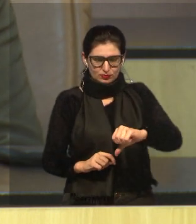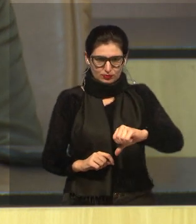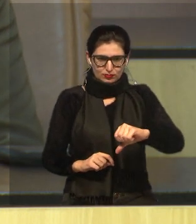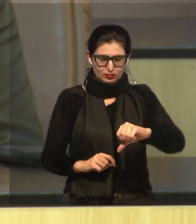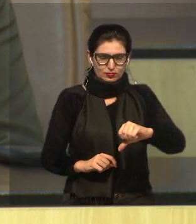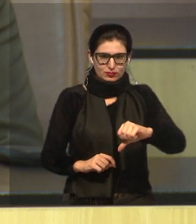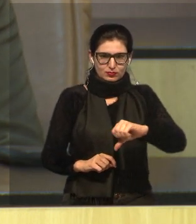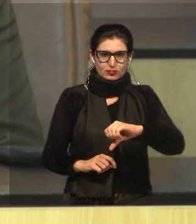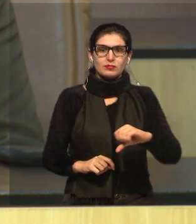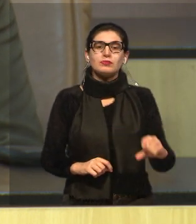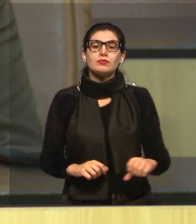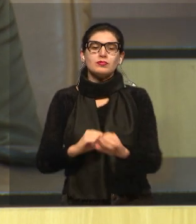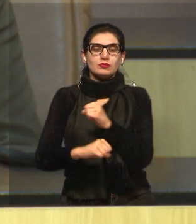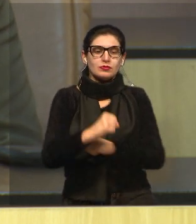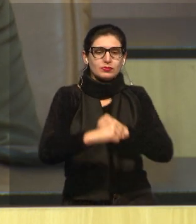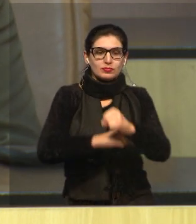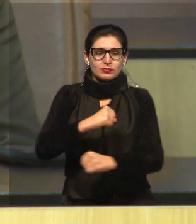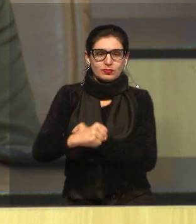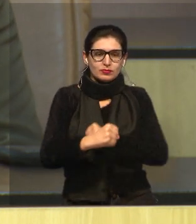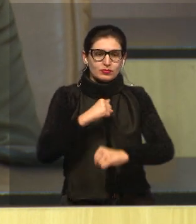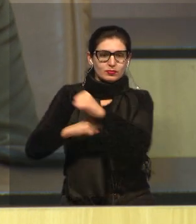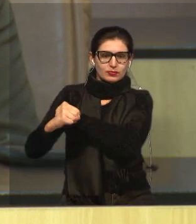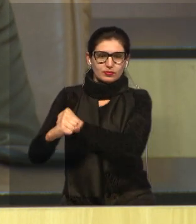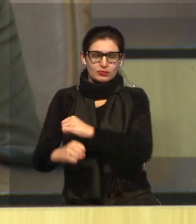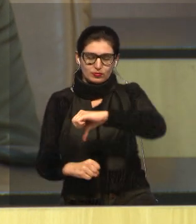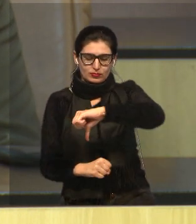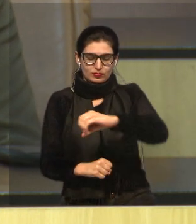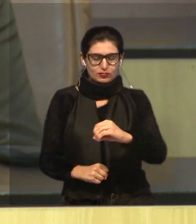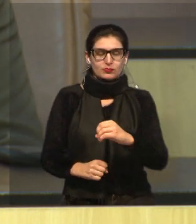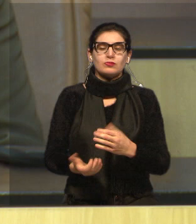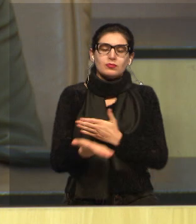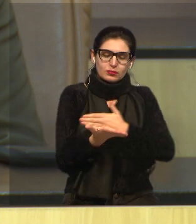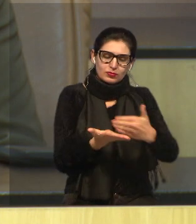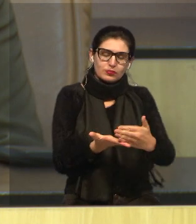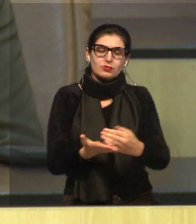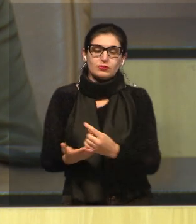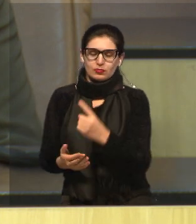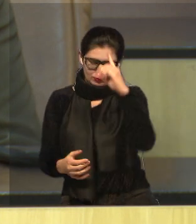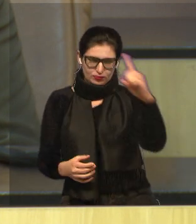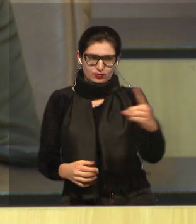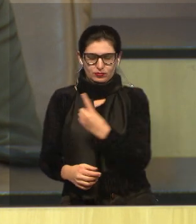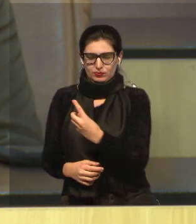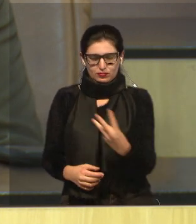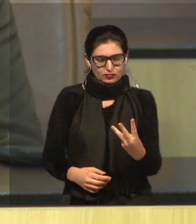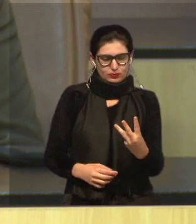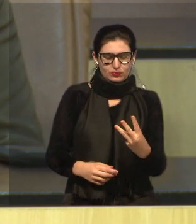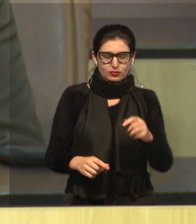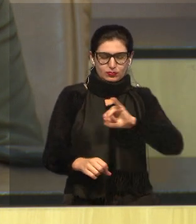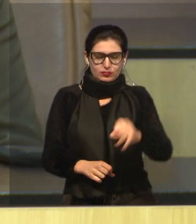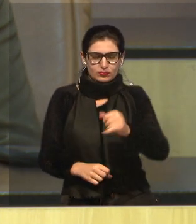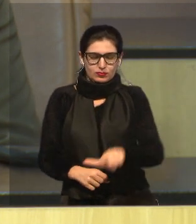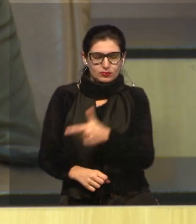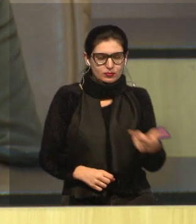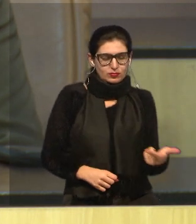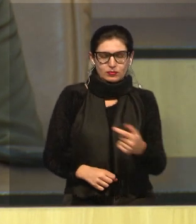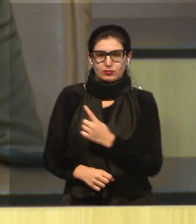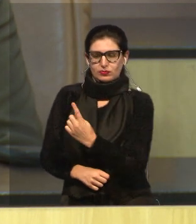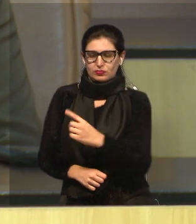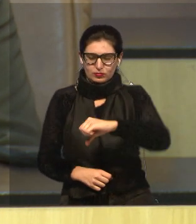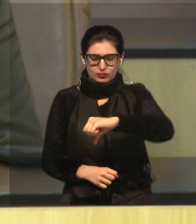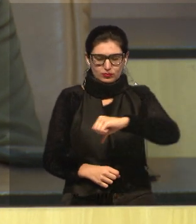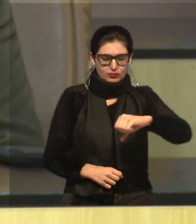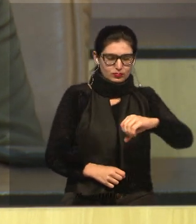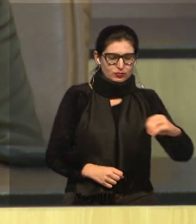8069 de 90, que entrou em vigor a partir de 13 de julho de 1990,